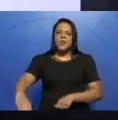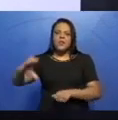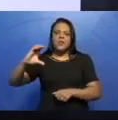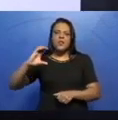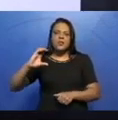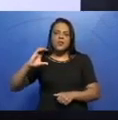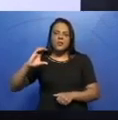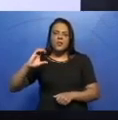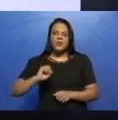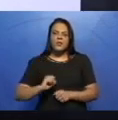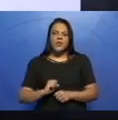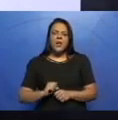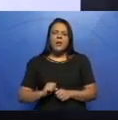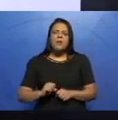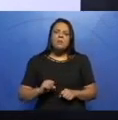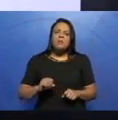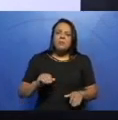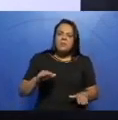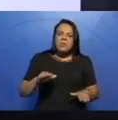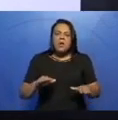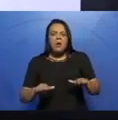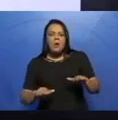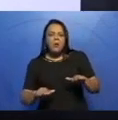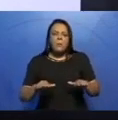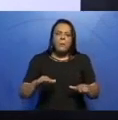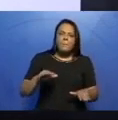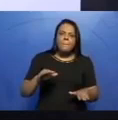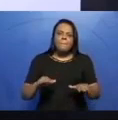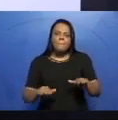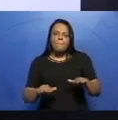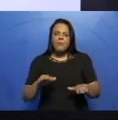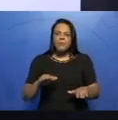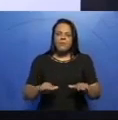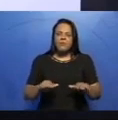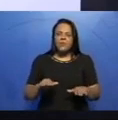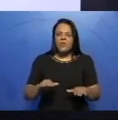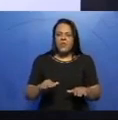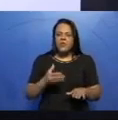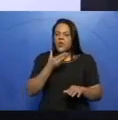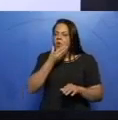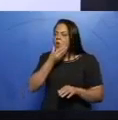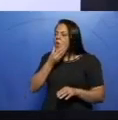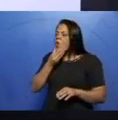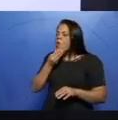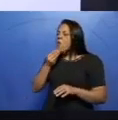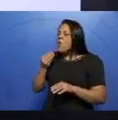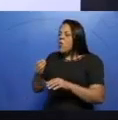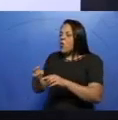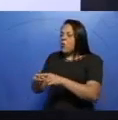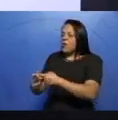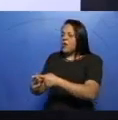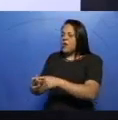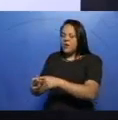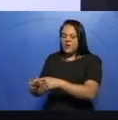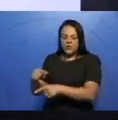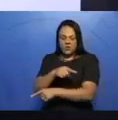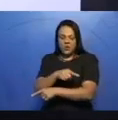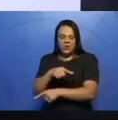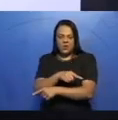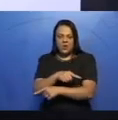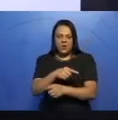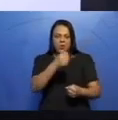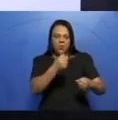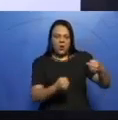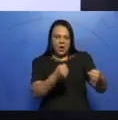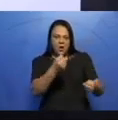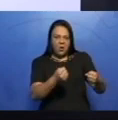C, eventualmente, possivelmente, o mecânico consertará o carro hoje. O mesmo assunto, com enfoques